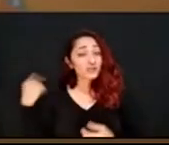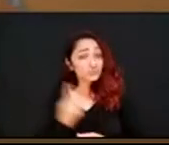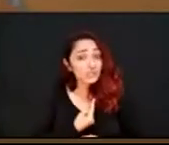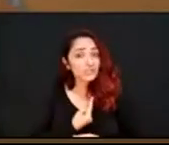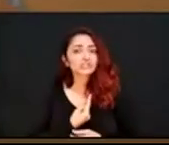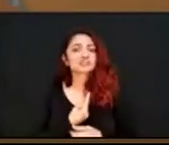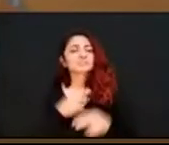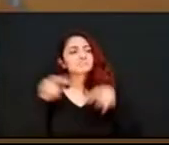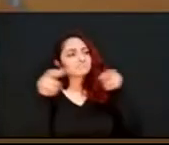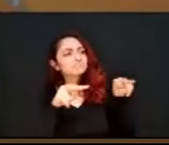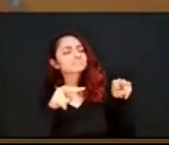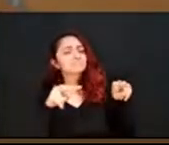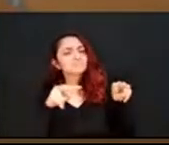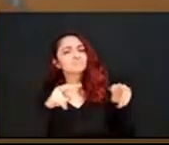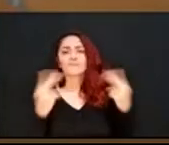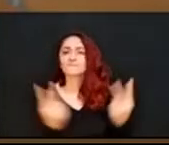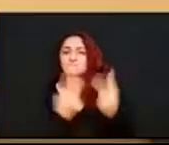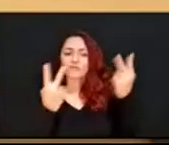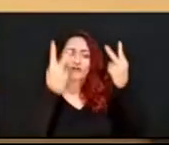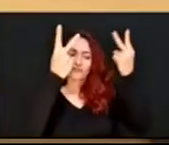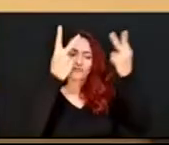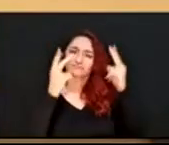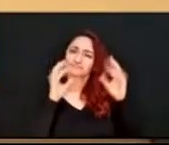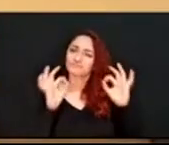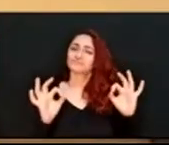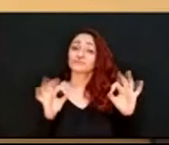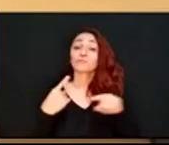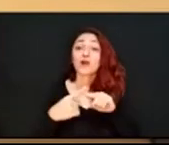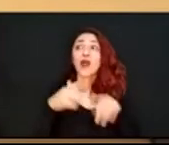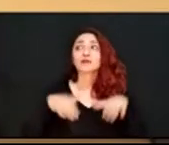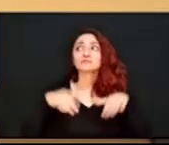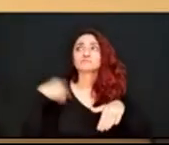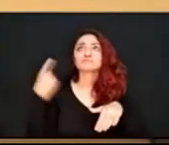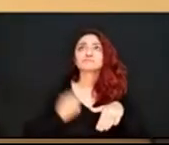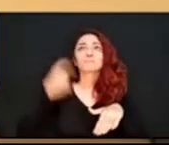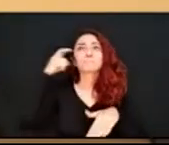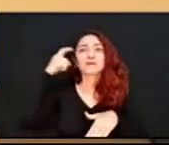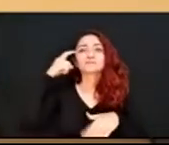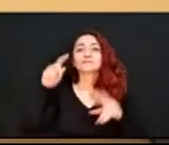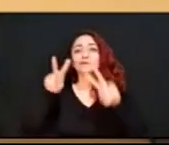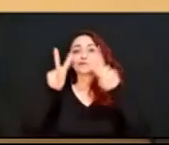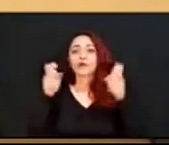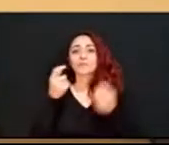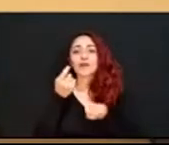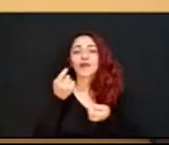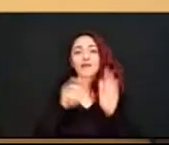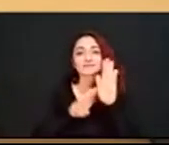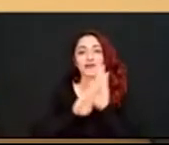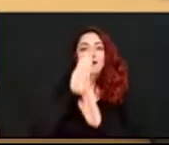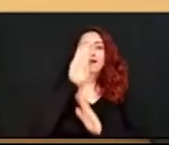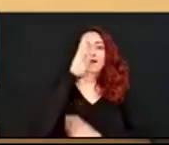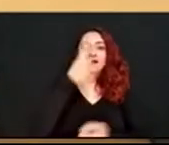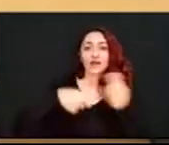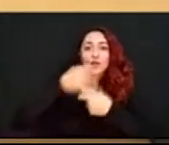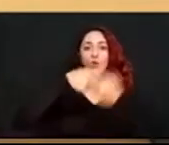emblemático quando que a gente isso é valoroso porque muitas vezes a gente pensa né na escala habilidade Econômica mas a escalabilidade social que você tá